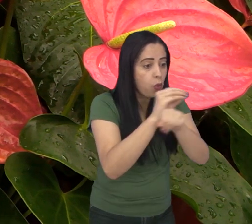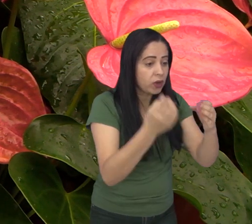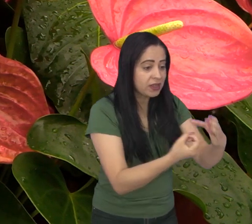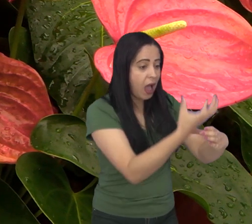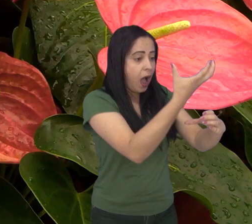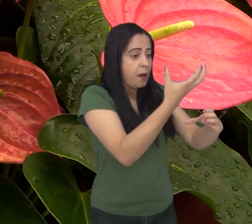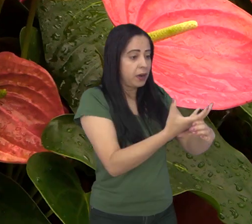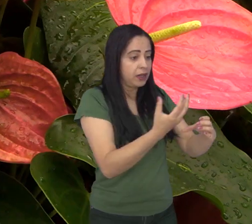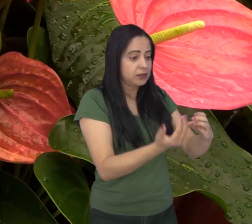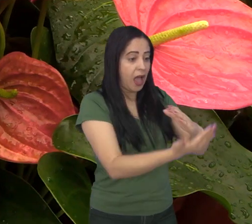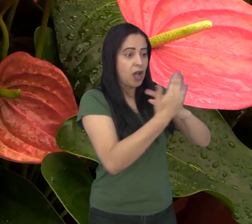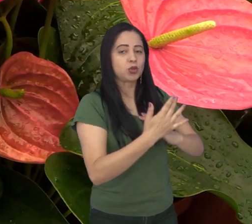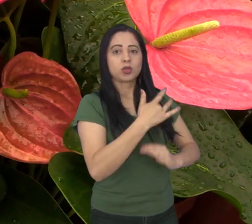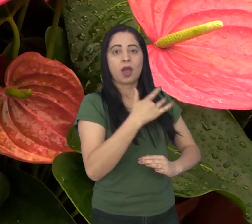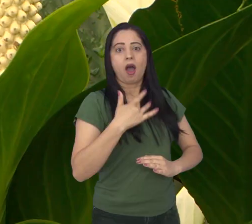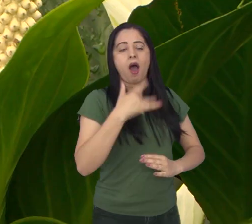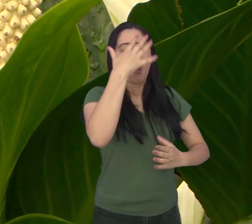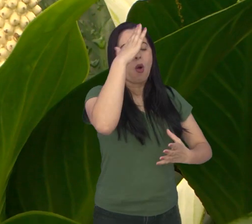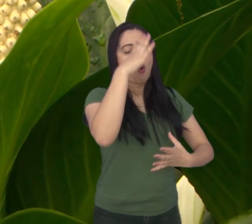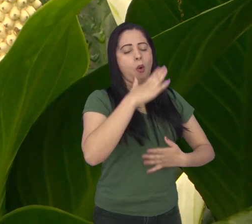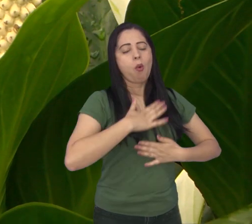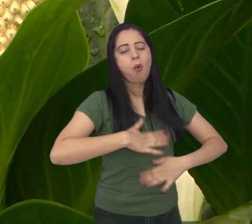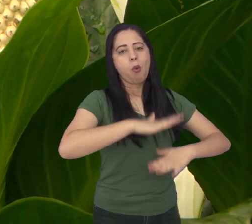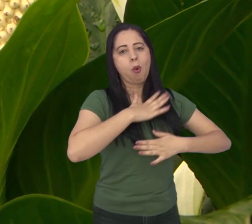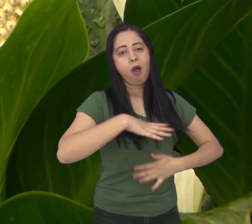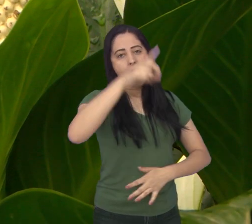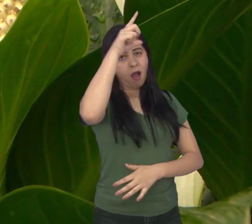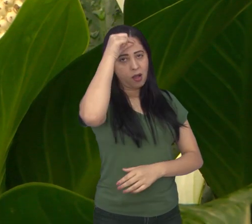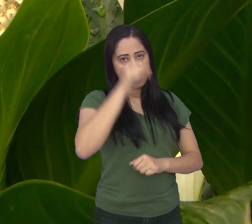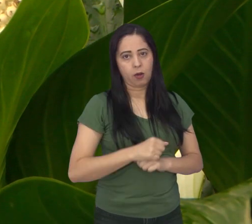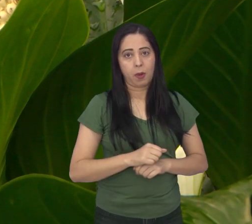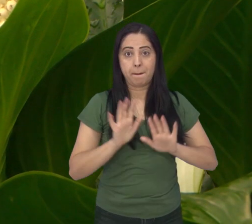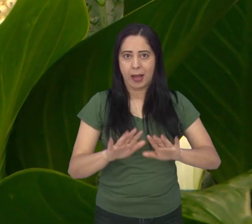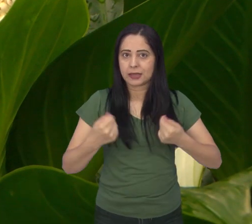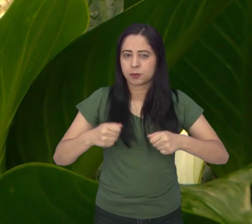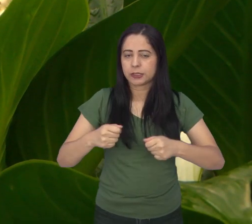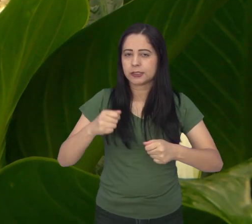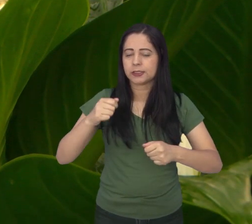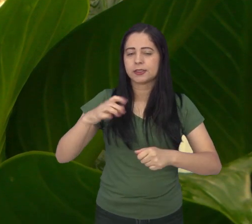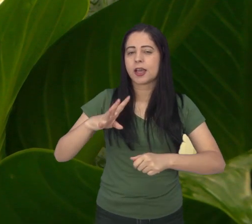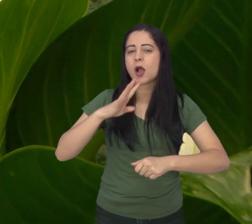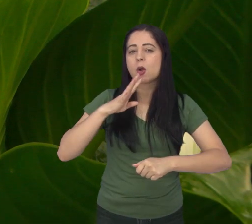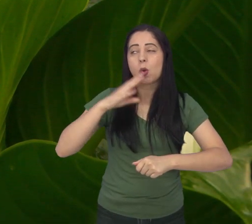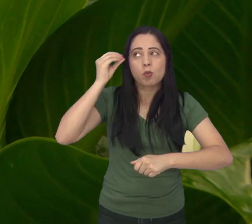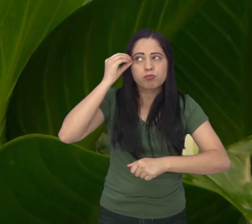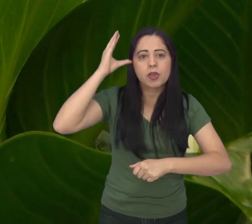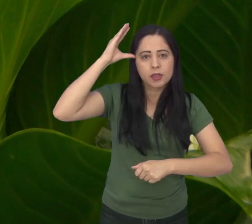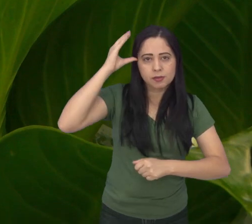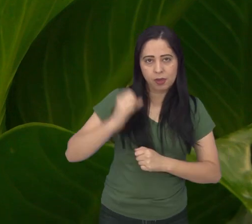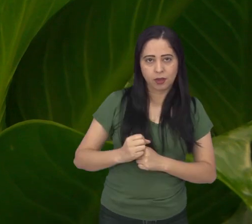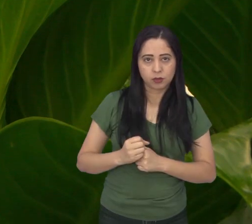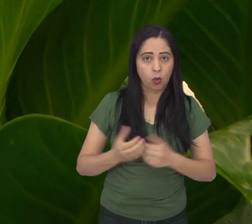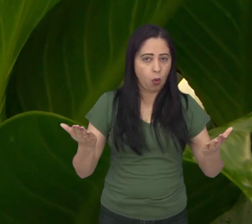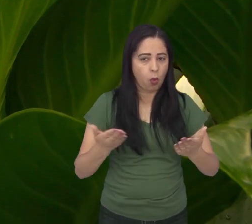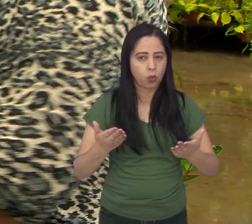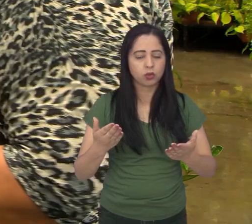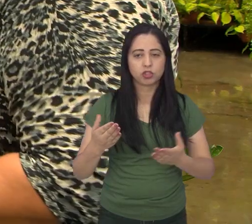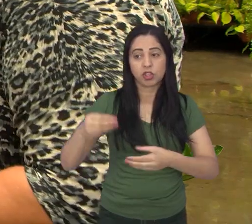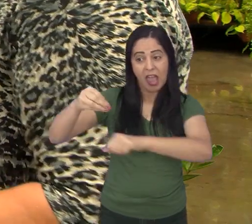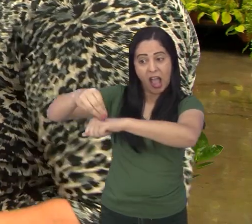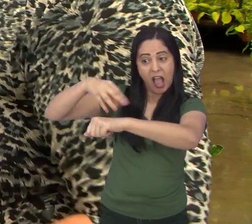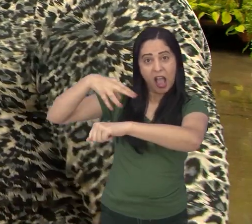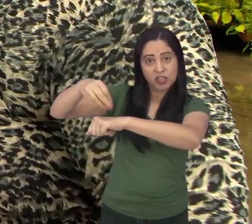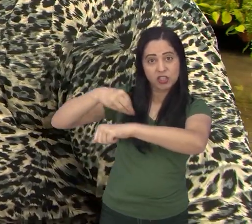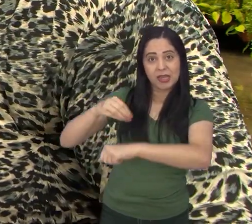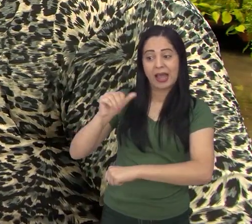uma forma de lazer, o cuidado com as plantas também exige conhecimento. E para aprender mais sobre o assunto, contamos com